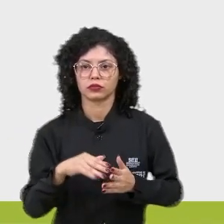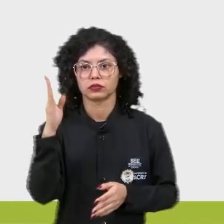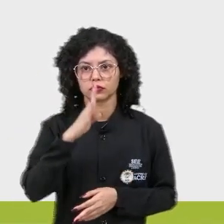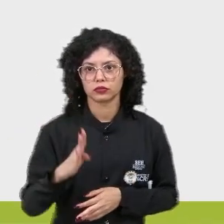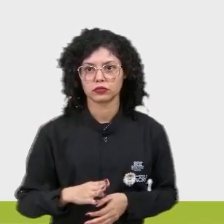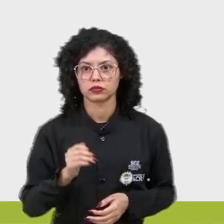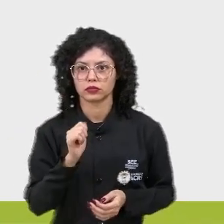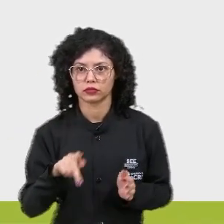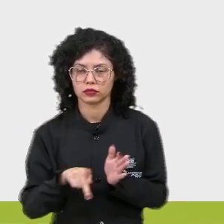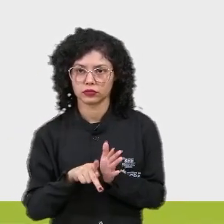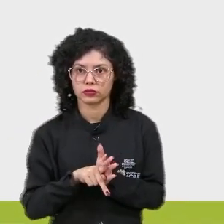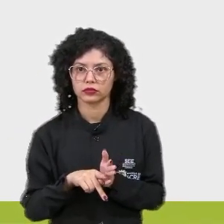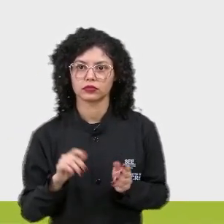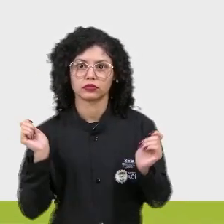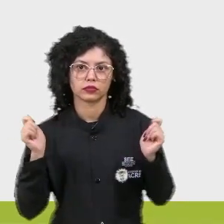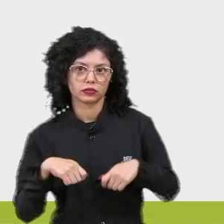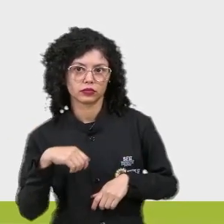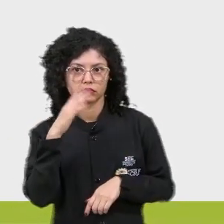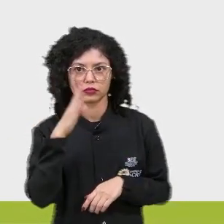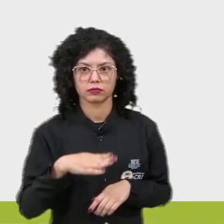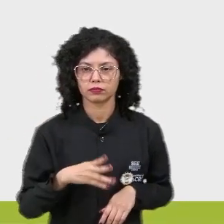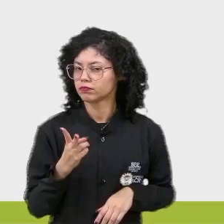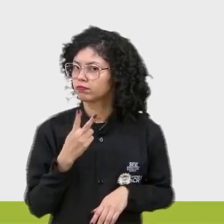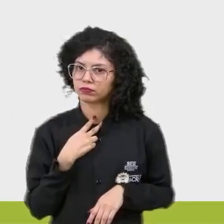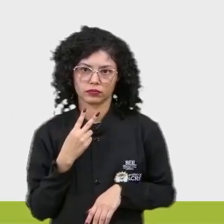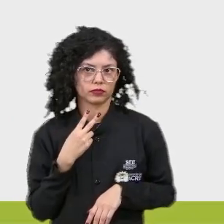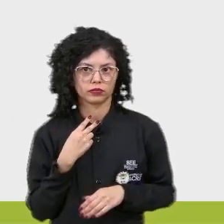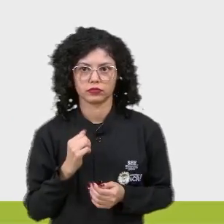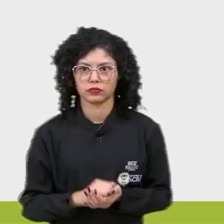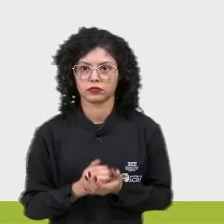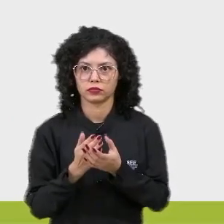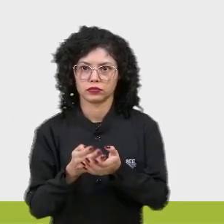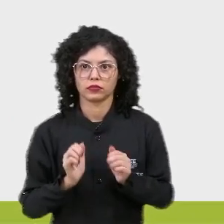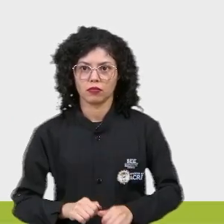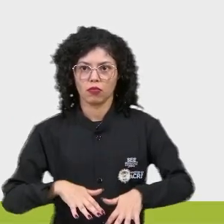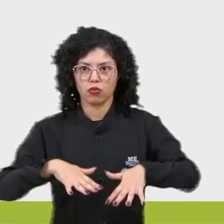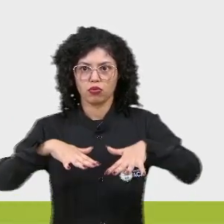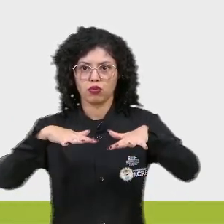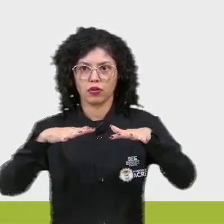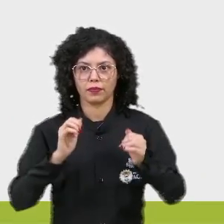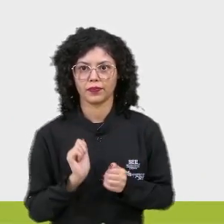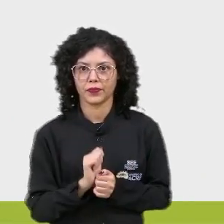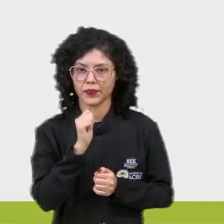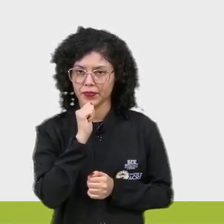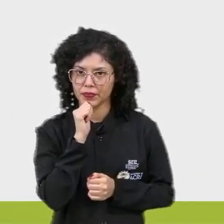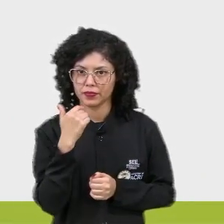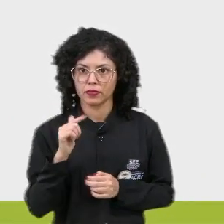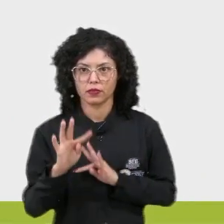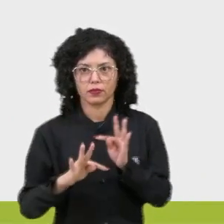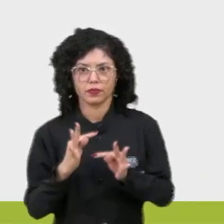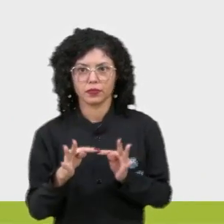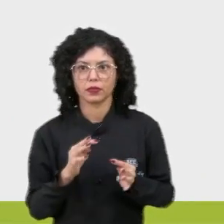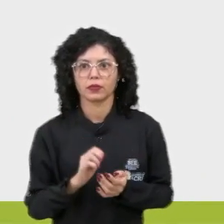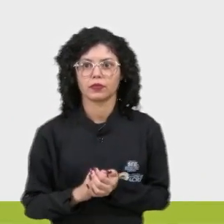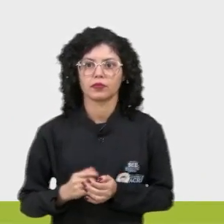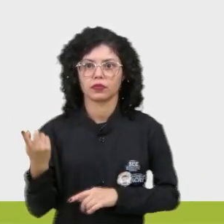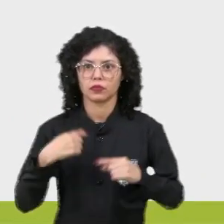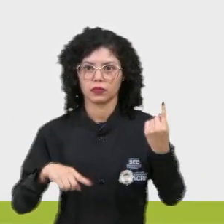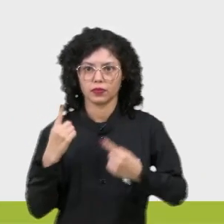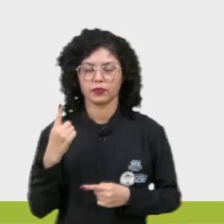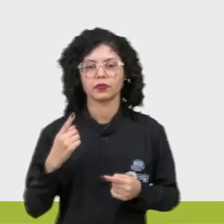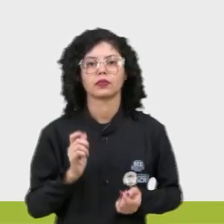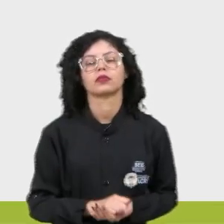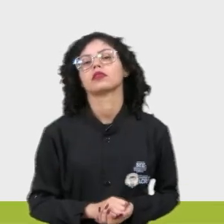que as hidrovias, pois o Brasil não possui rios caudalosos de planícies e ainda não existe tecnologia para superar os